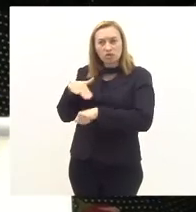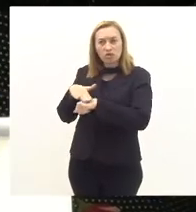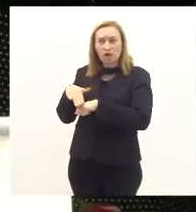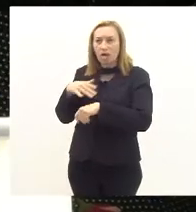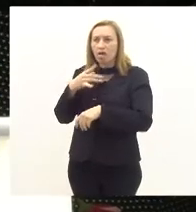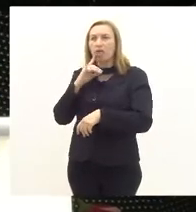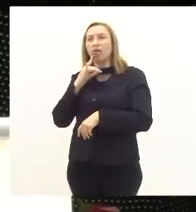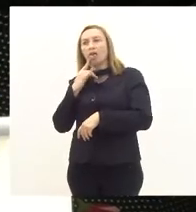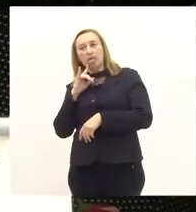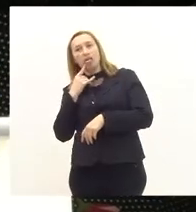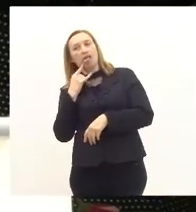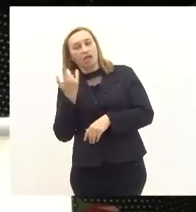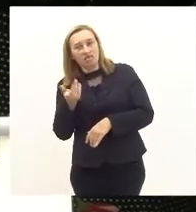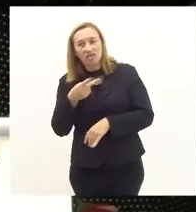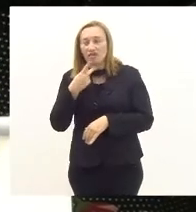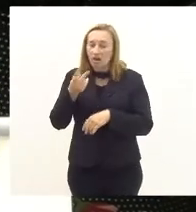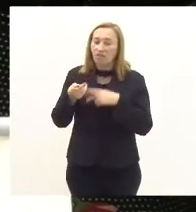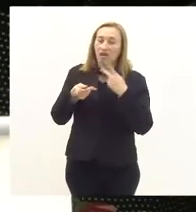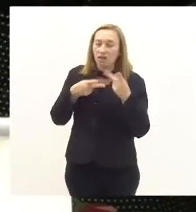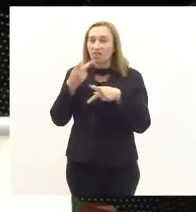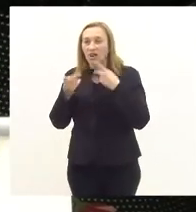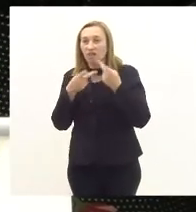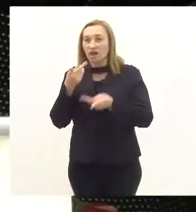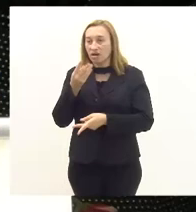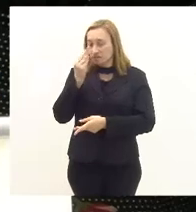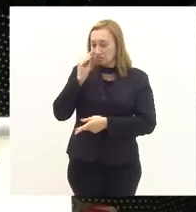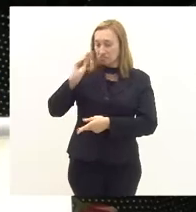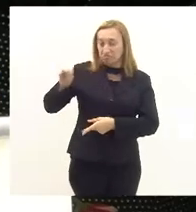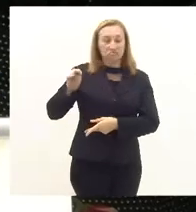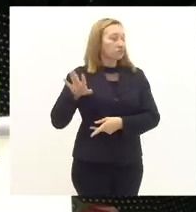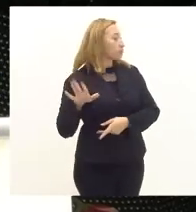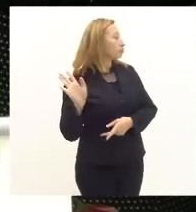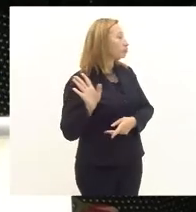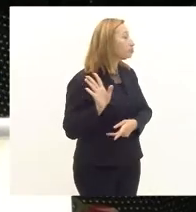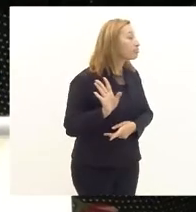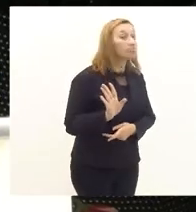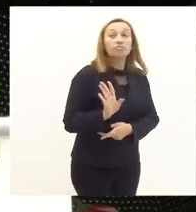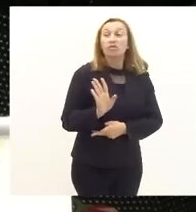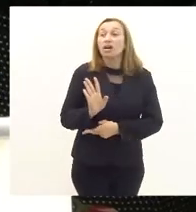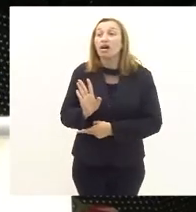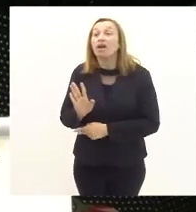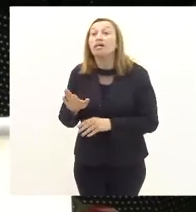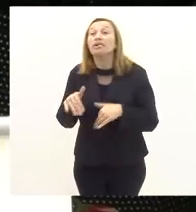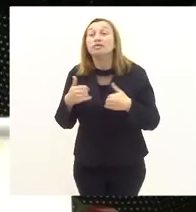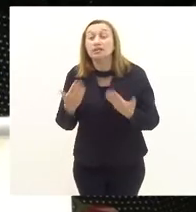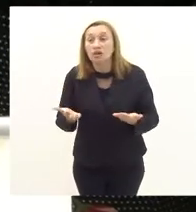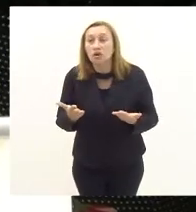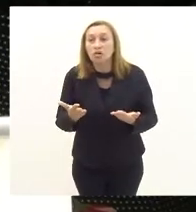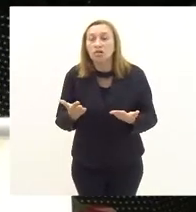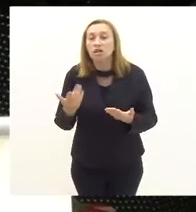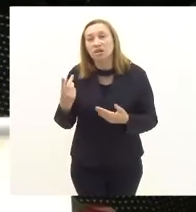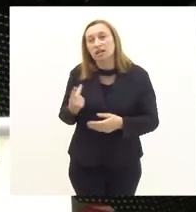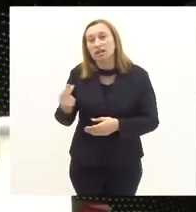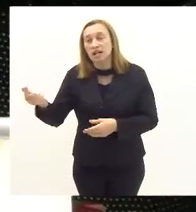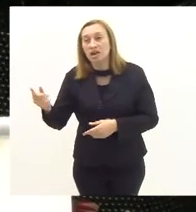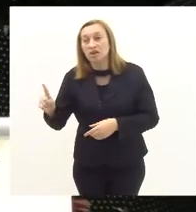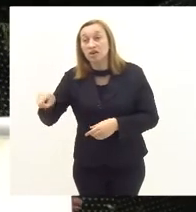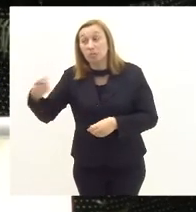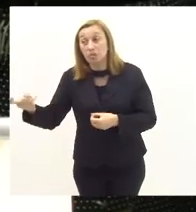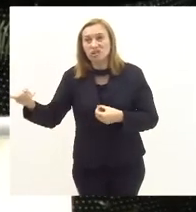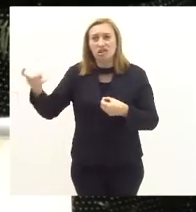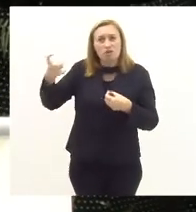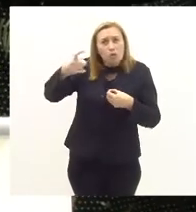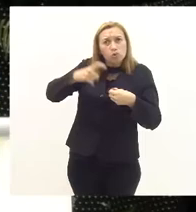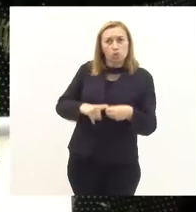bêbado, aí começou a falar, eu não dei muita confiança, aí ele foi embora, nisso que ele foi embora, ele